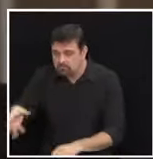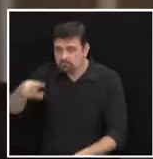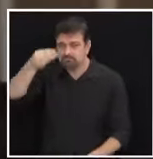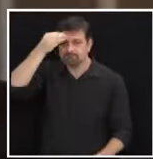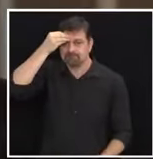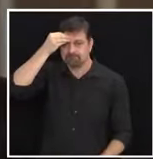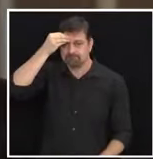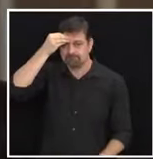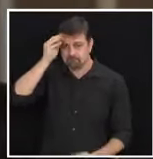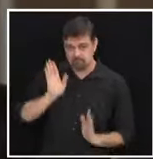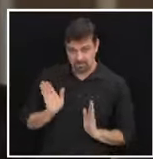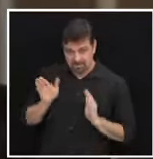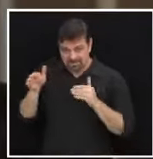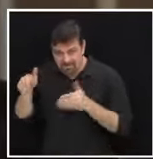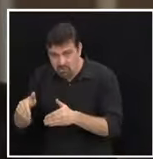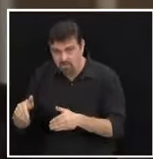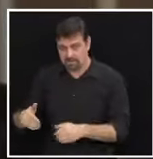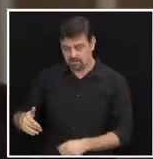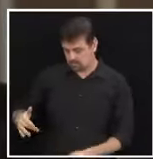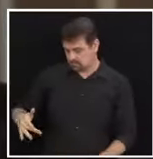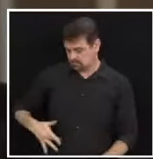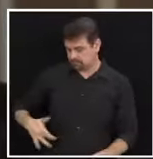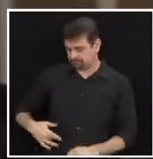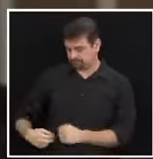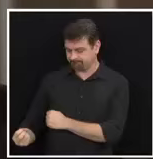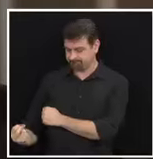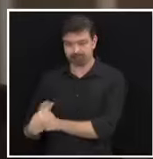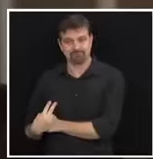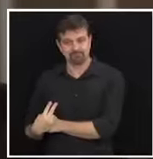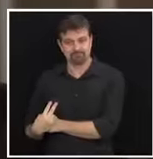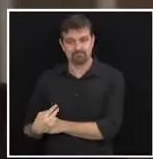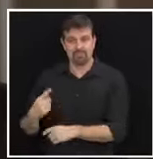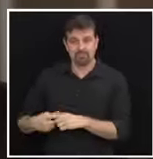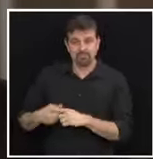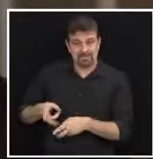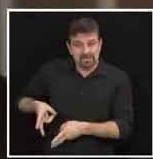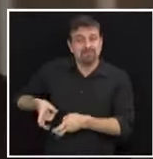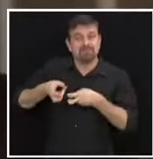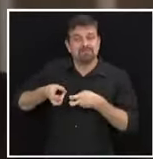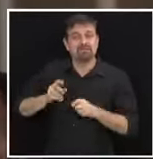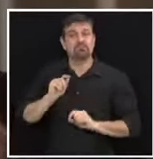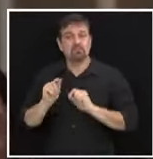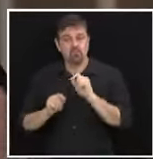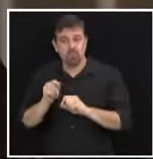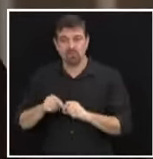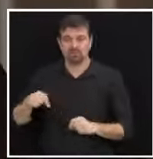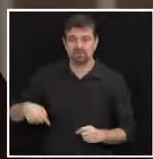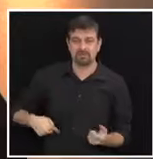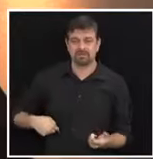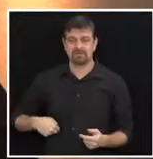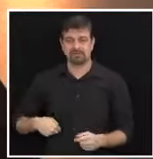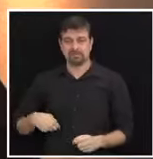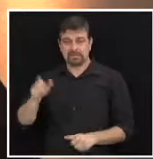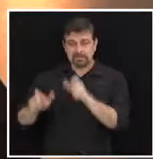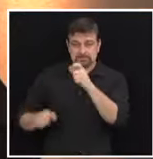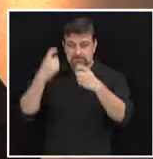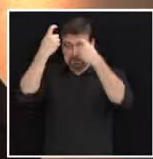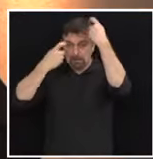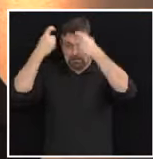mais ênfase nas hepatites. Por quê? Porque eu vejo as hepatites assim, ela é o primo pobre do